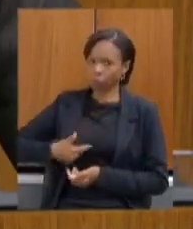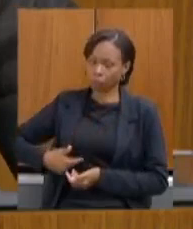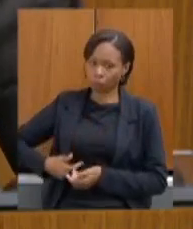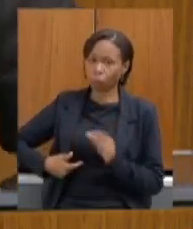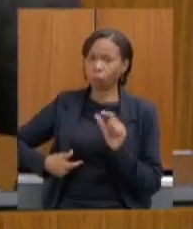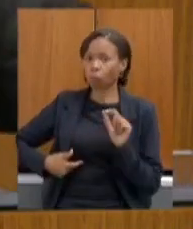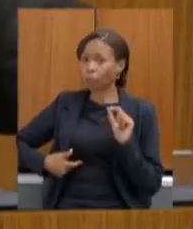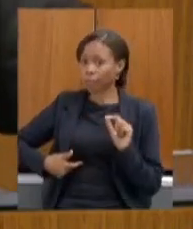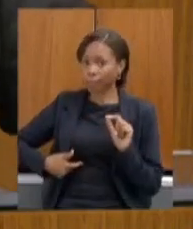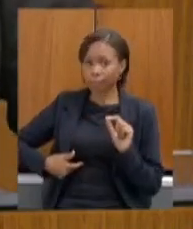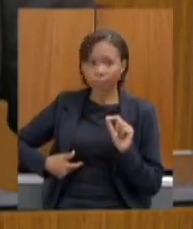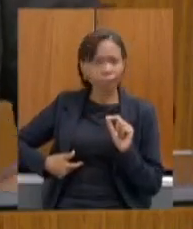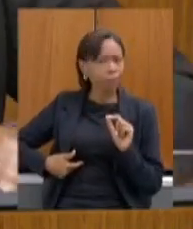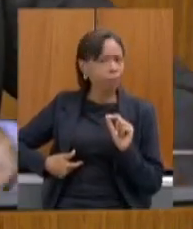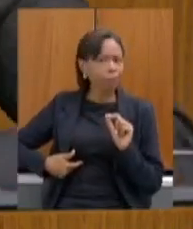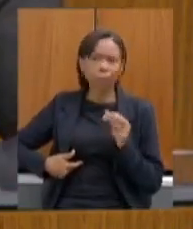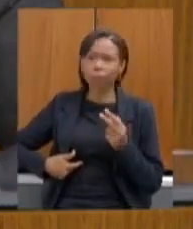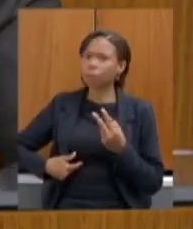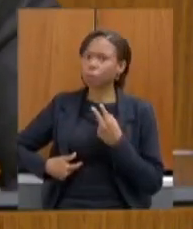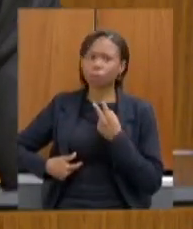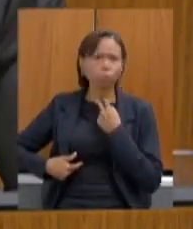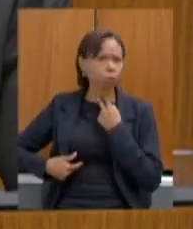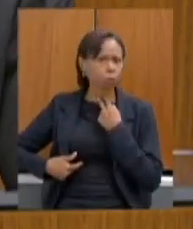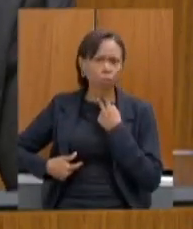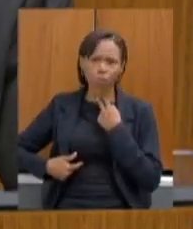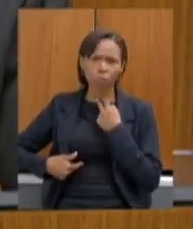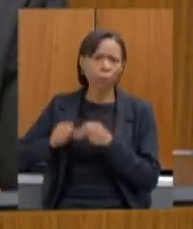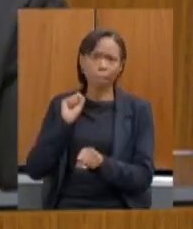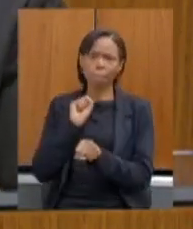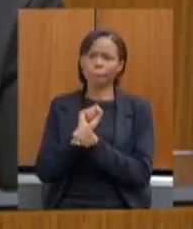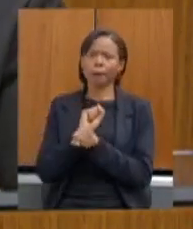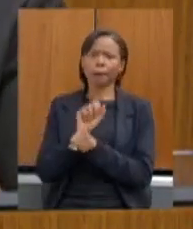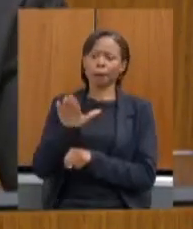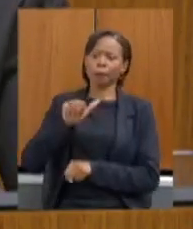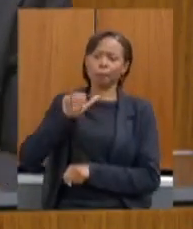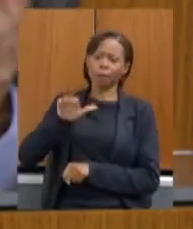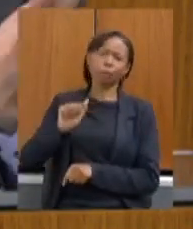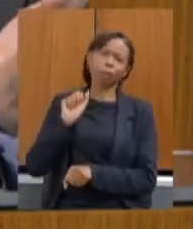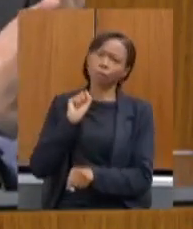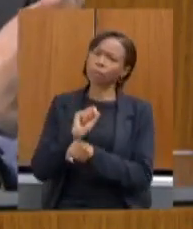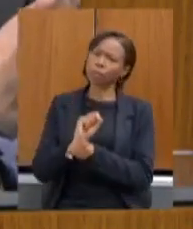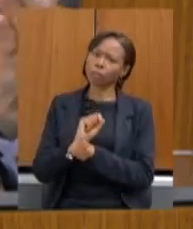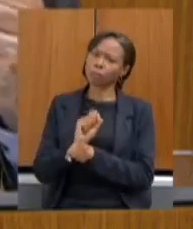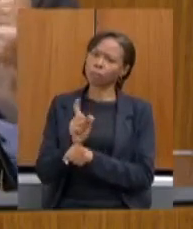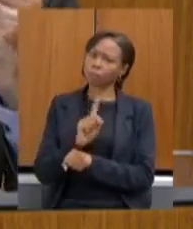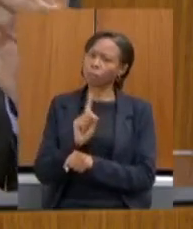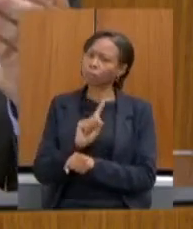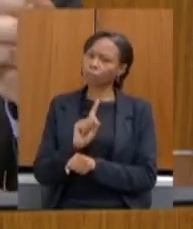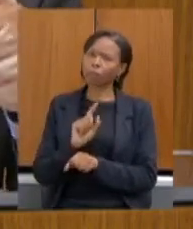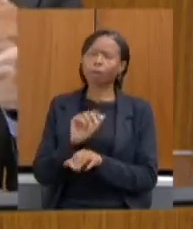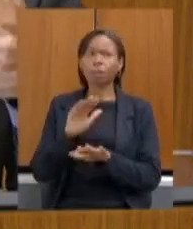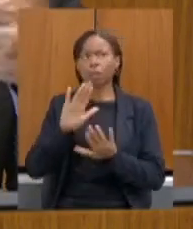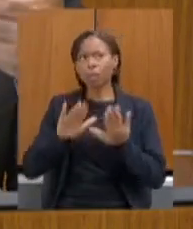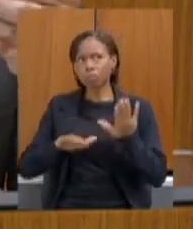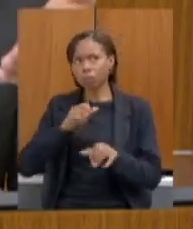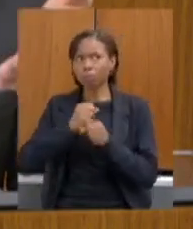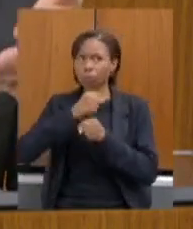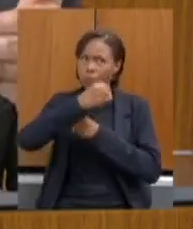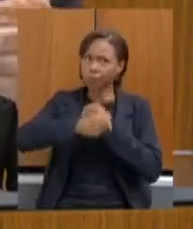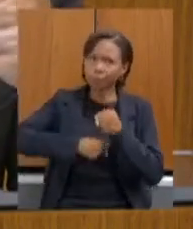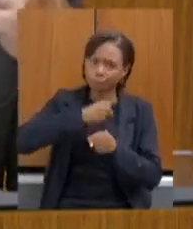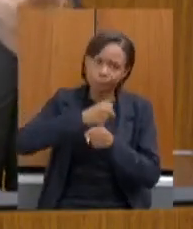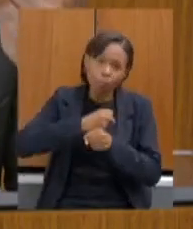não retire a possibilidade da convocação. Talvez não nesse momento, mas nós podemos esperar virar um ano, aprovar